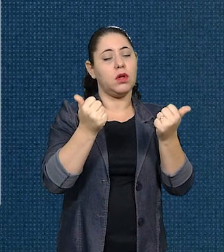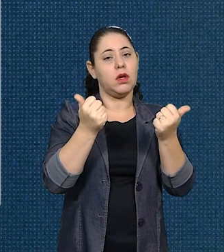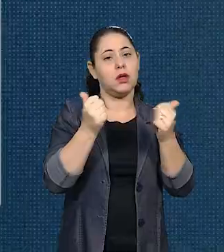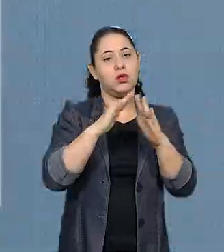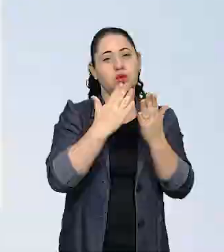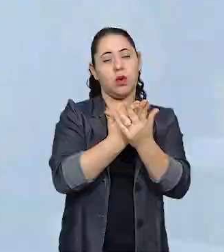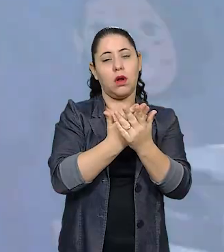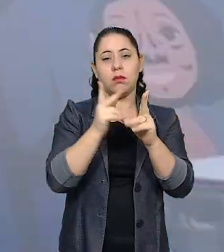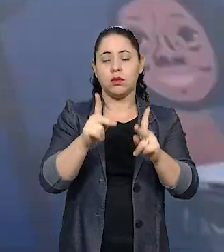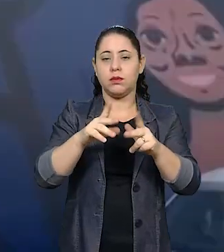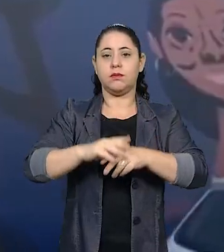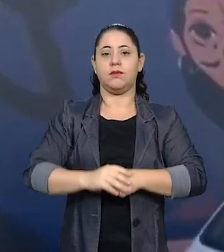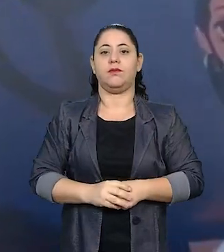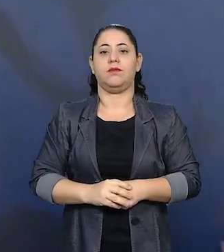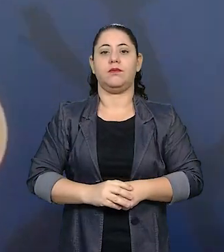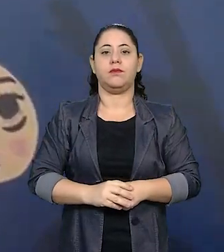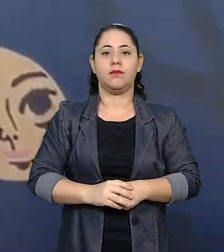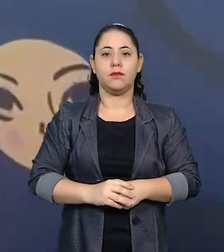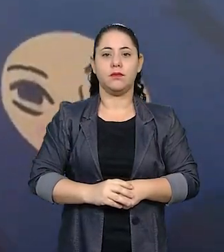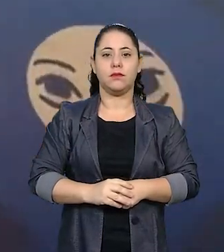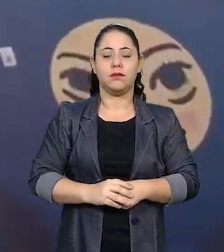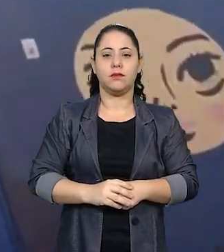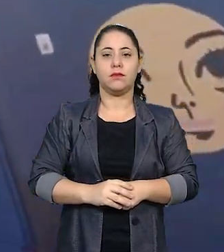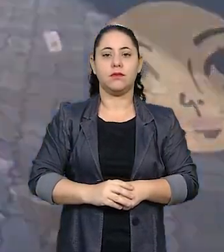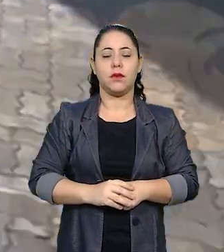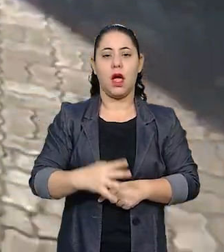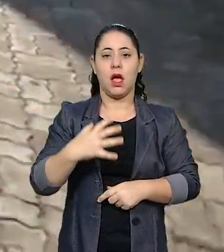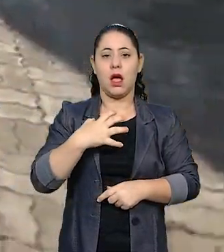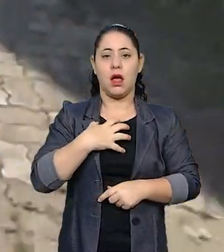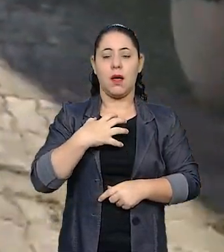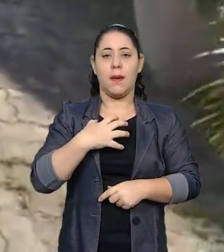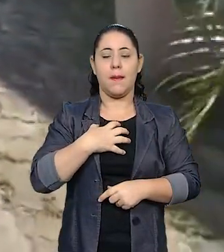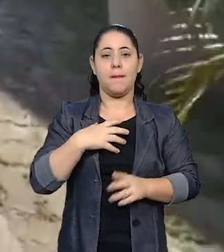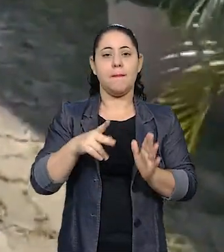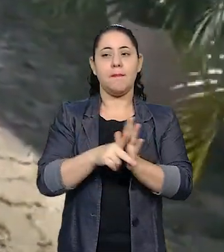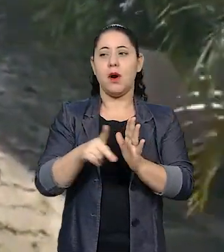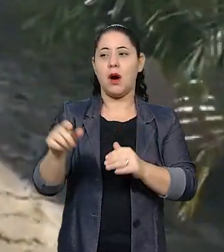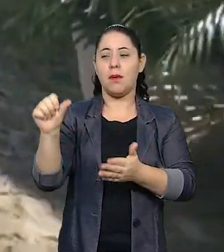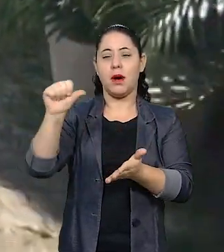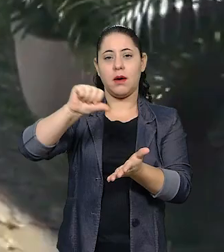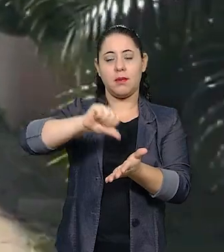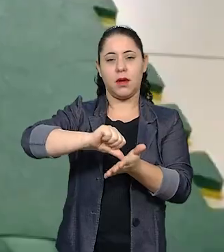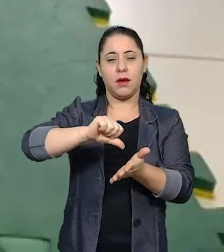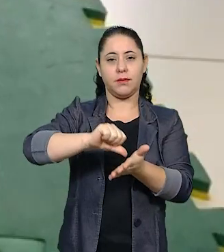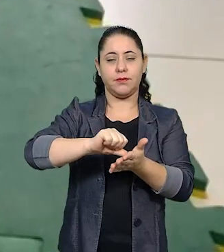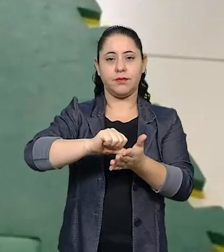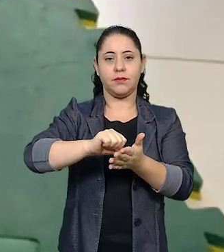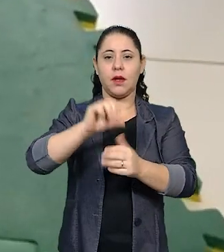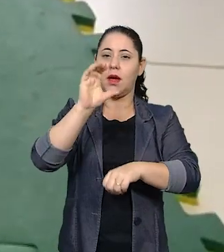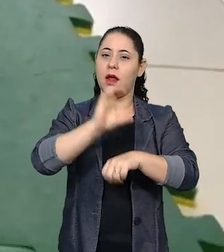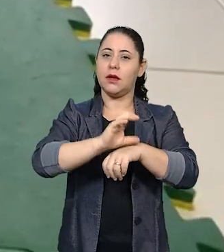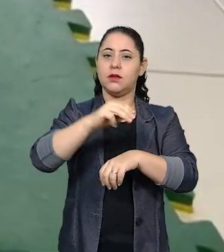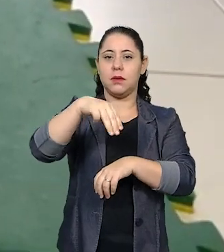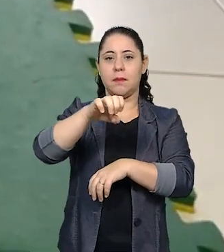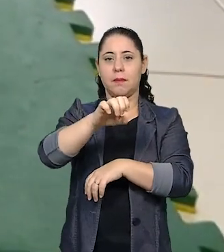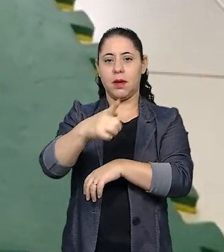a creches e escolas, bem como a melhoria da infraestrutura física da rede de educação infantil.